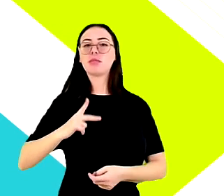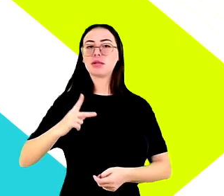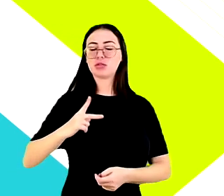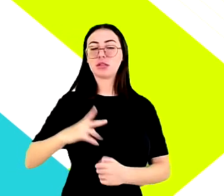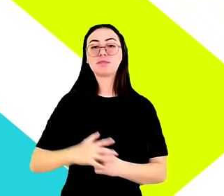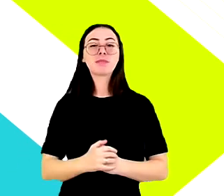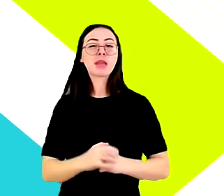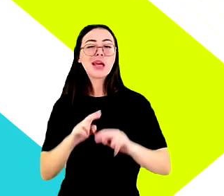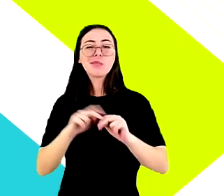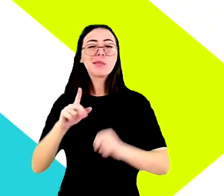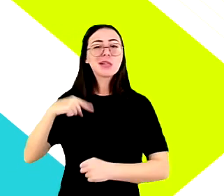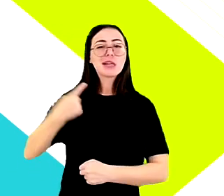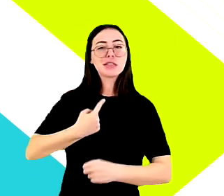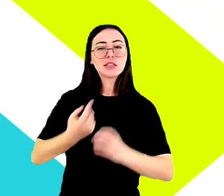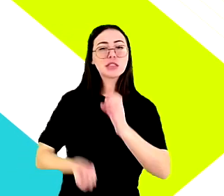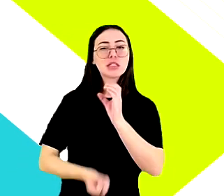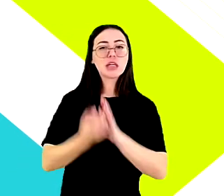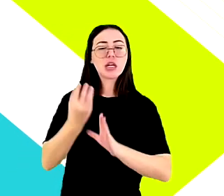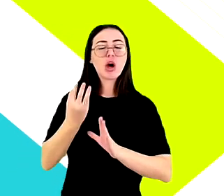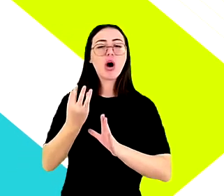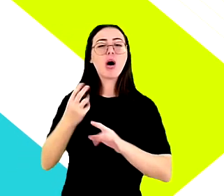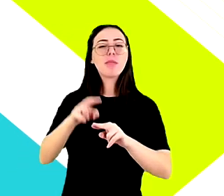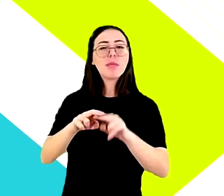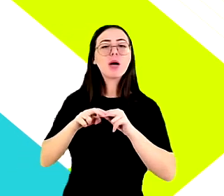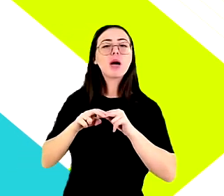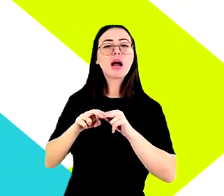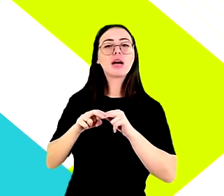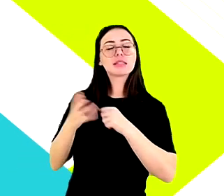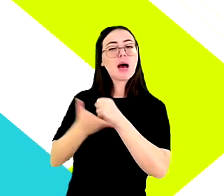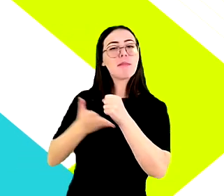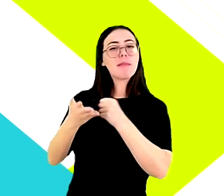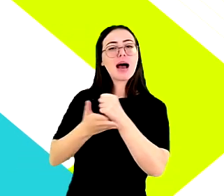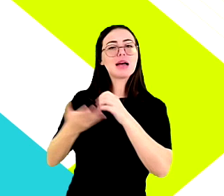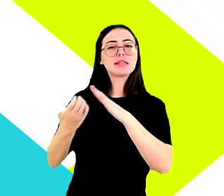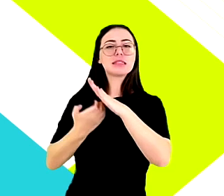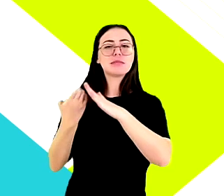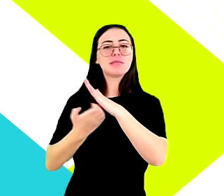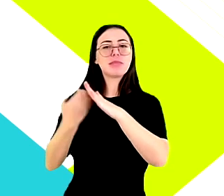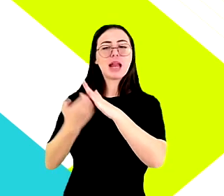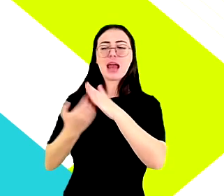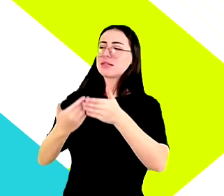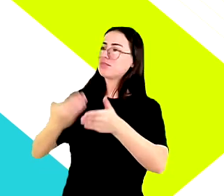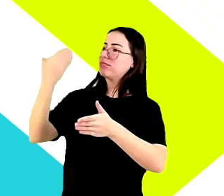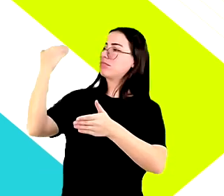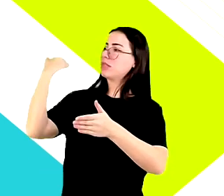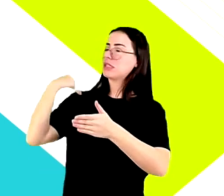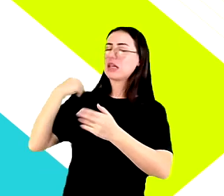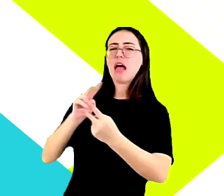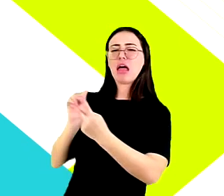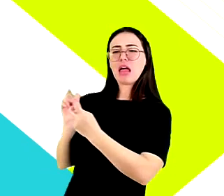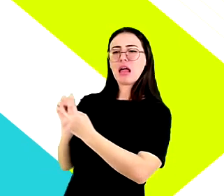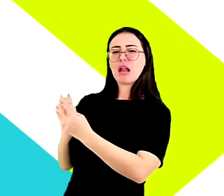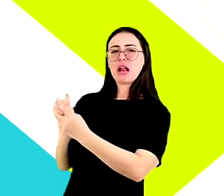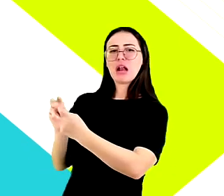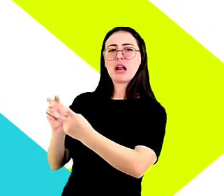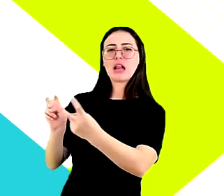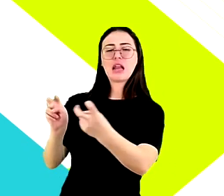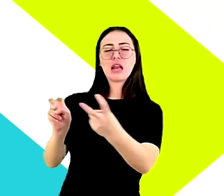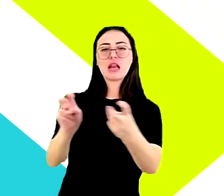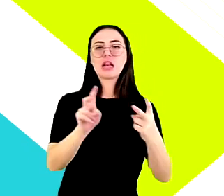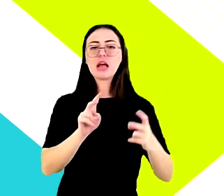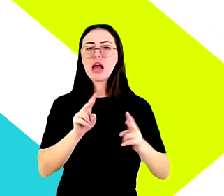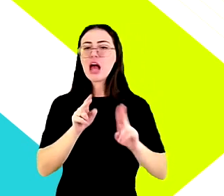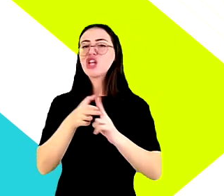em 1917, e isso foi desenvolvendo para o que a gente tem de SUS. O SUS não dando conta, entram de volta os planos de saúde pagos